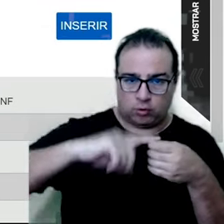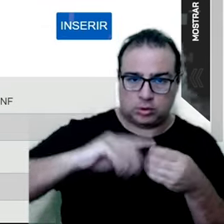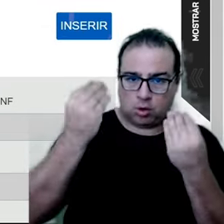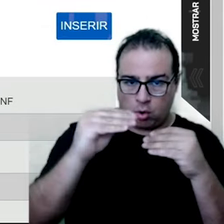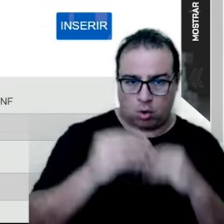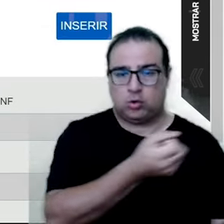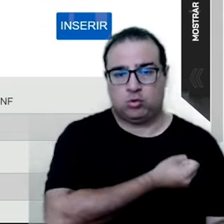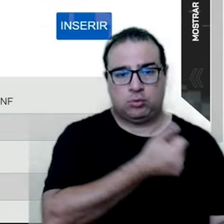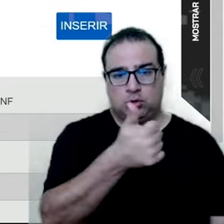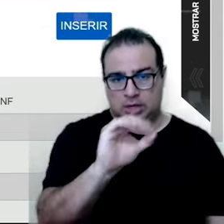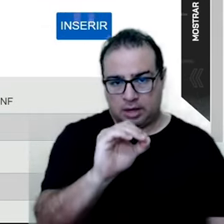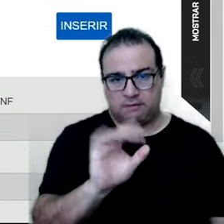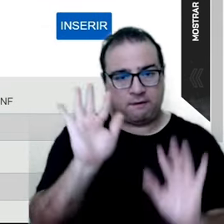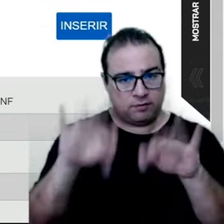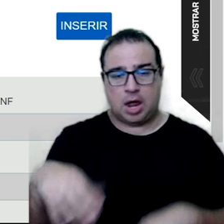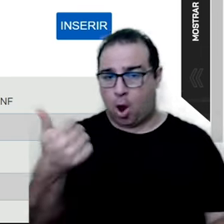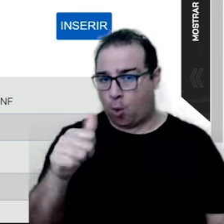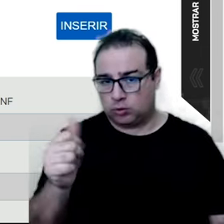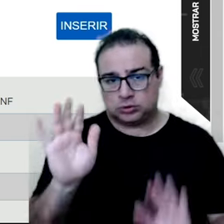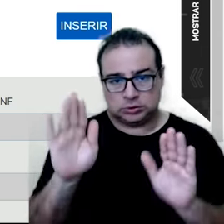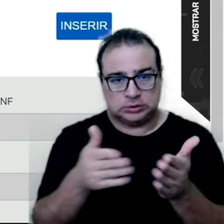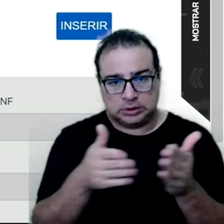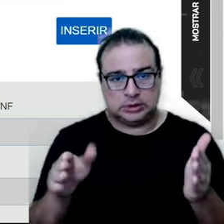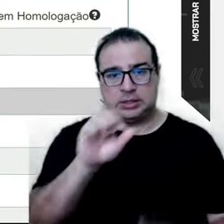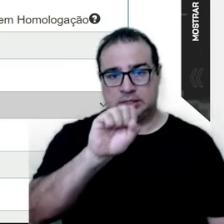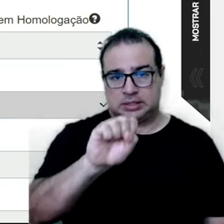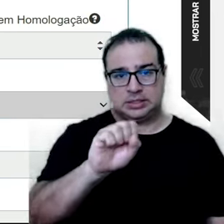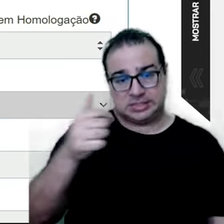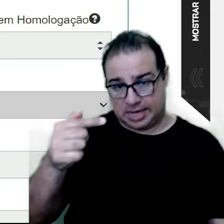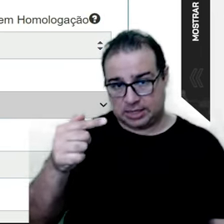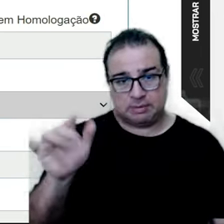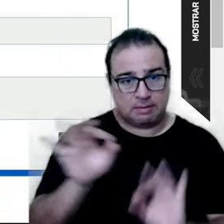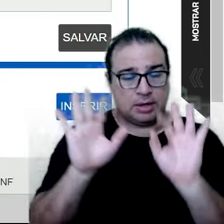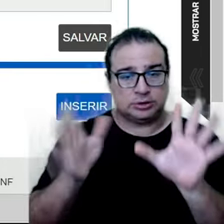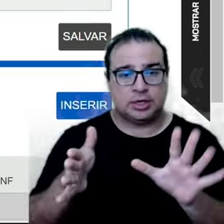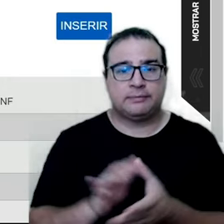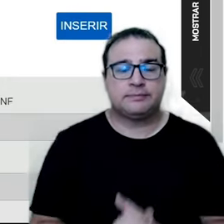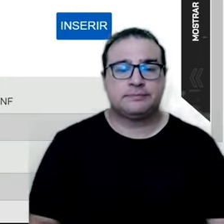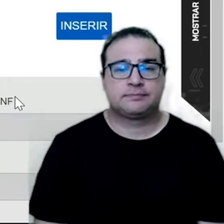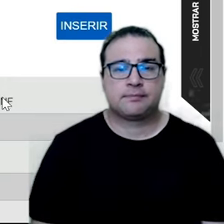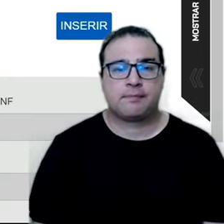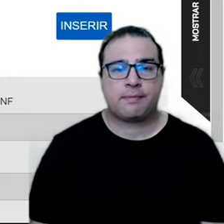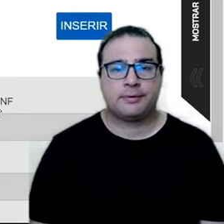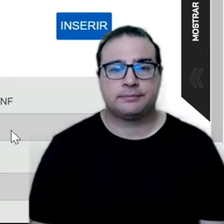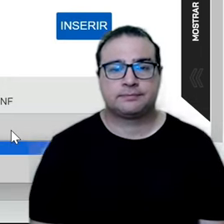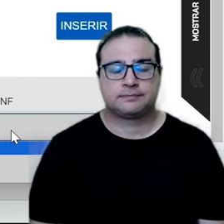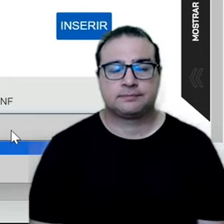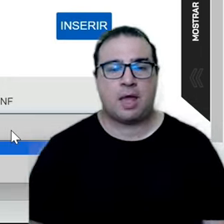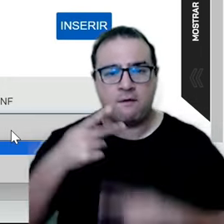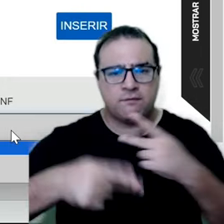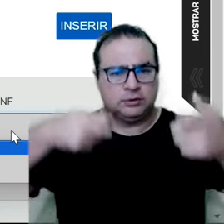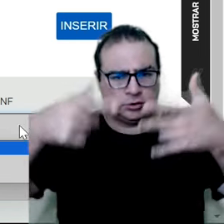aqui e coloco número Inicial 10 número final 11 da Série 7 que é o que a gente tá aqui e aí eu